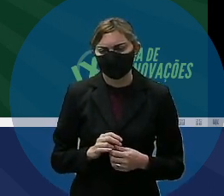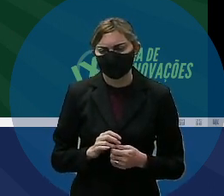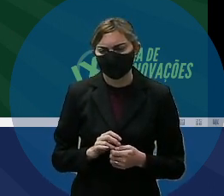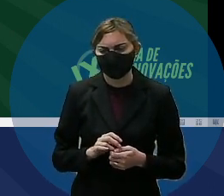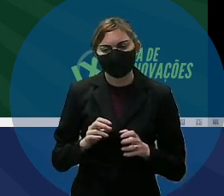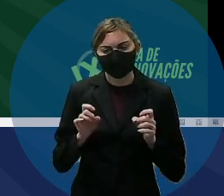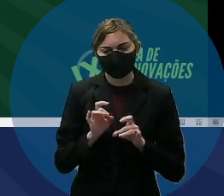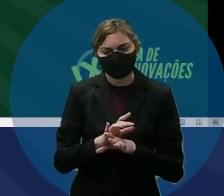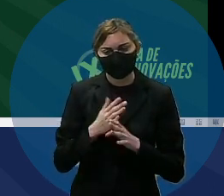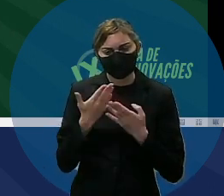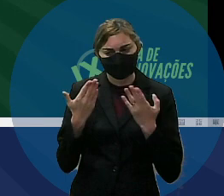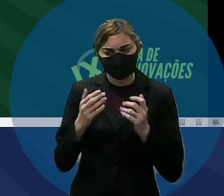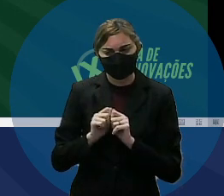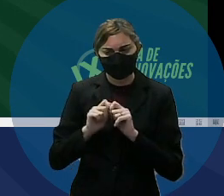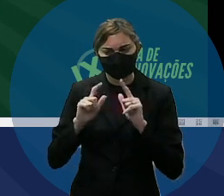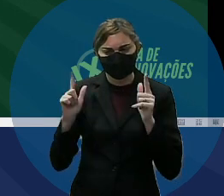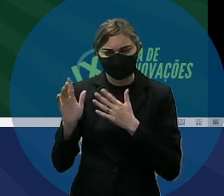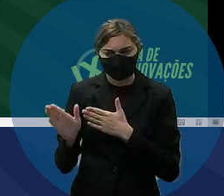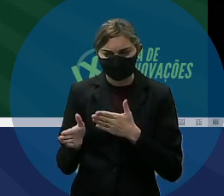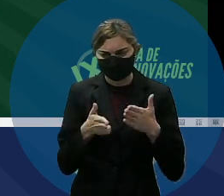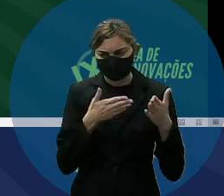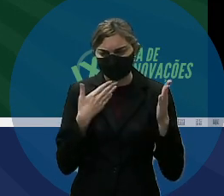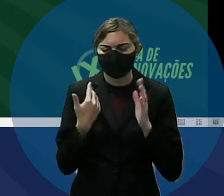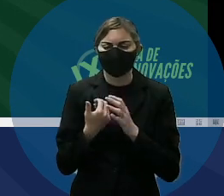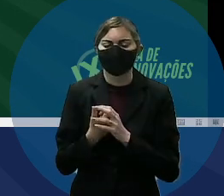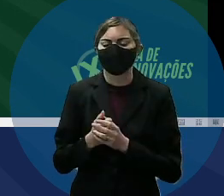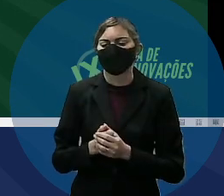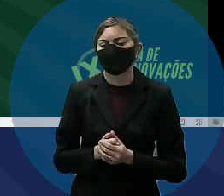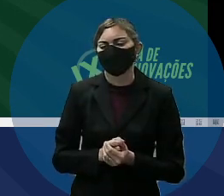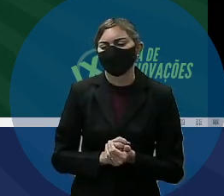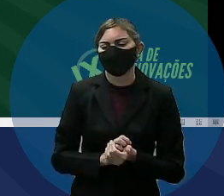Pronto, pode adiantar mais um pouquinho, por favor?